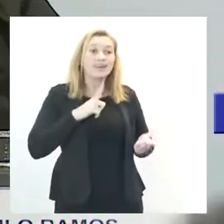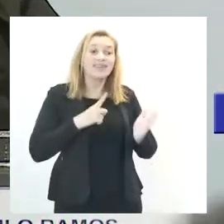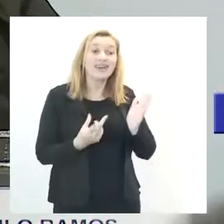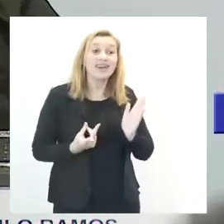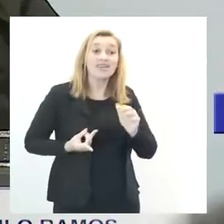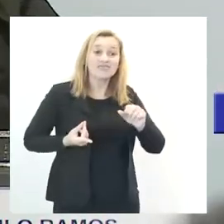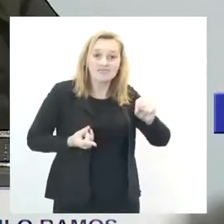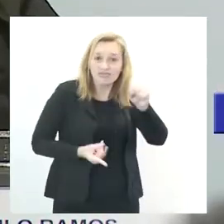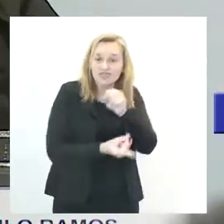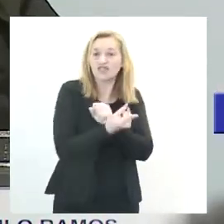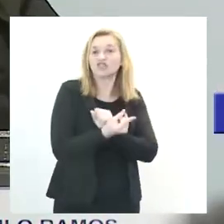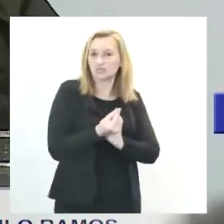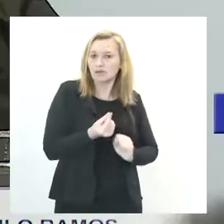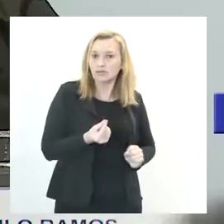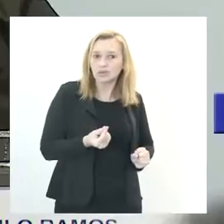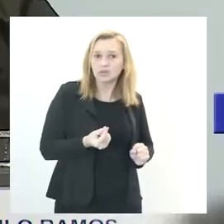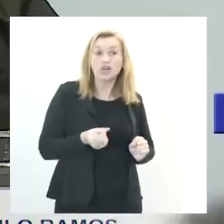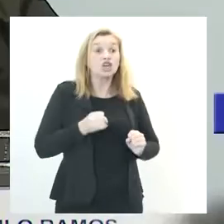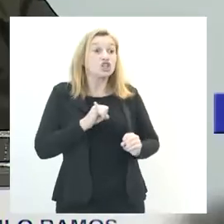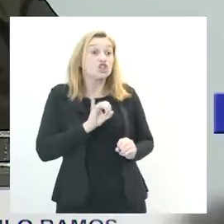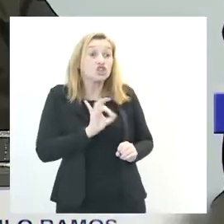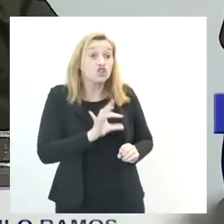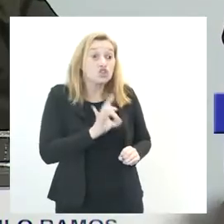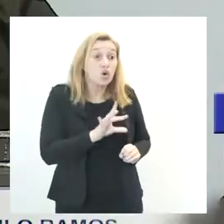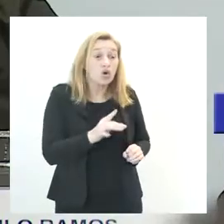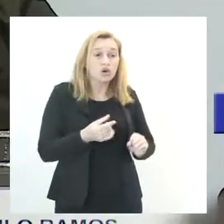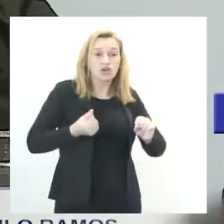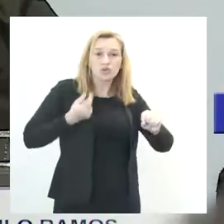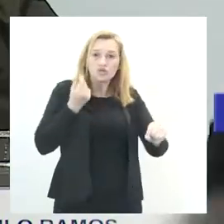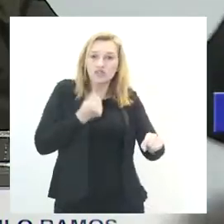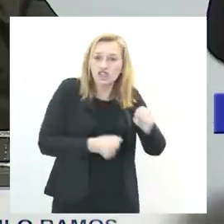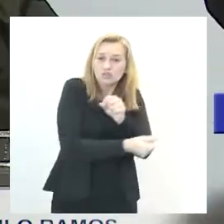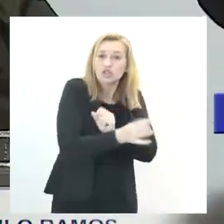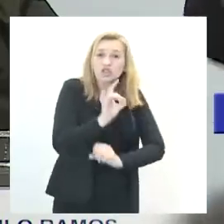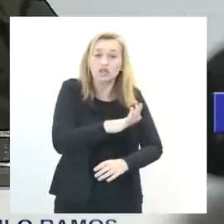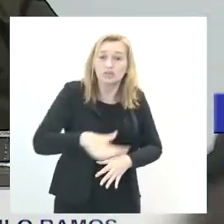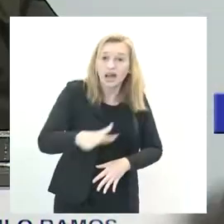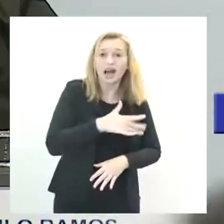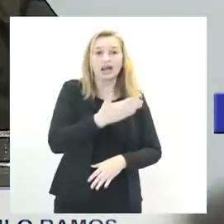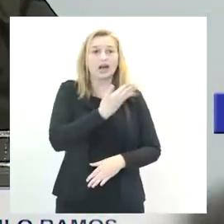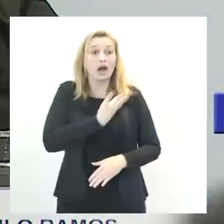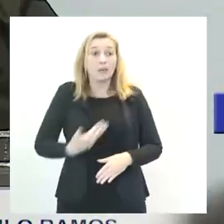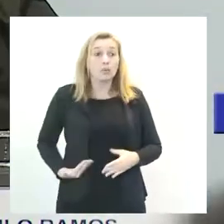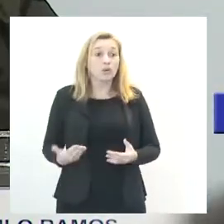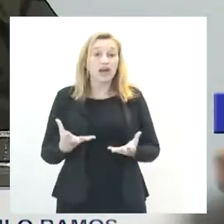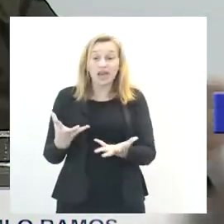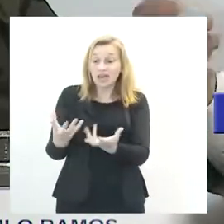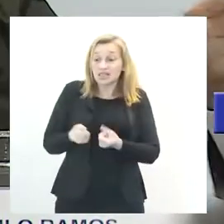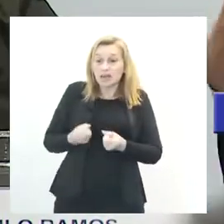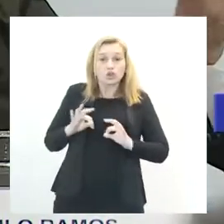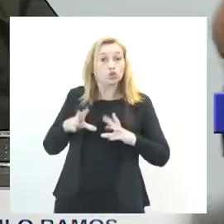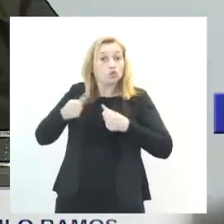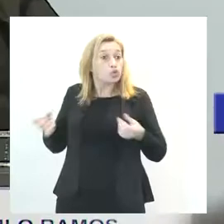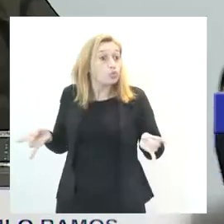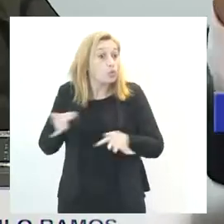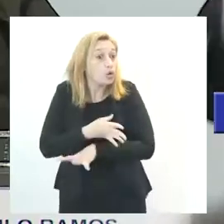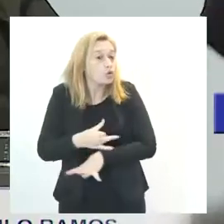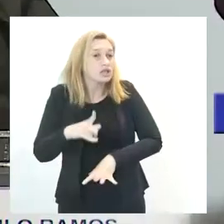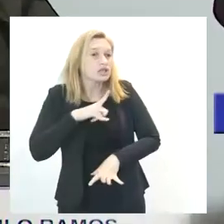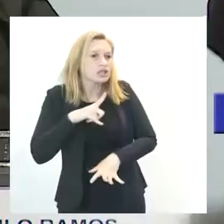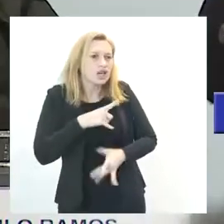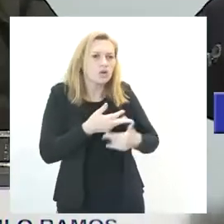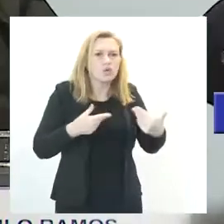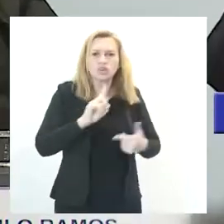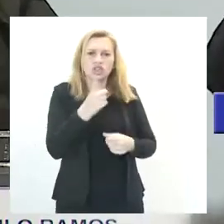investimentos é só que o investimento ser público eles recebem tudo pronto existe uma